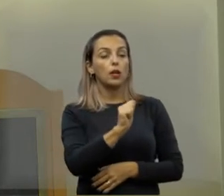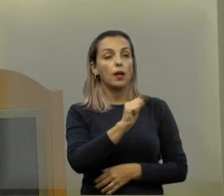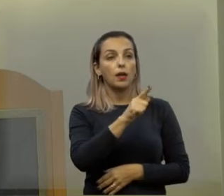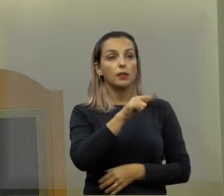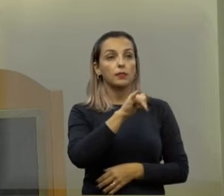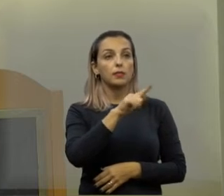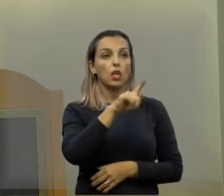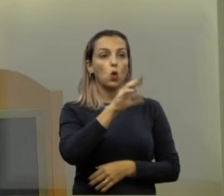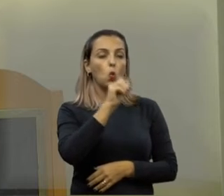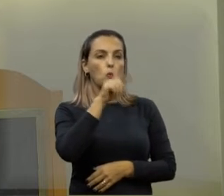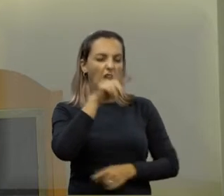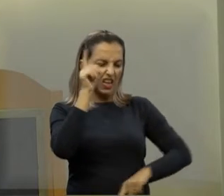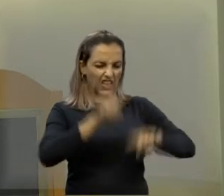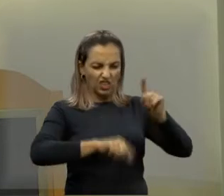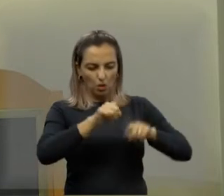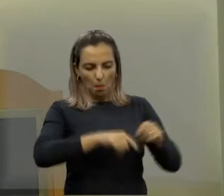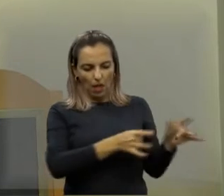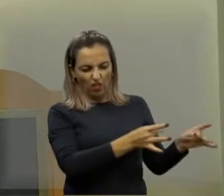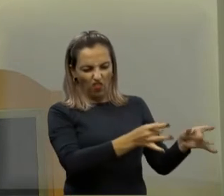certo